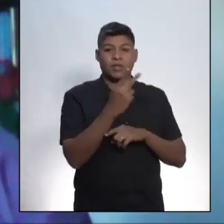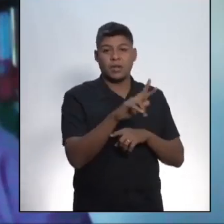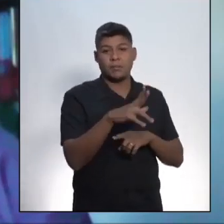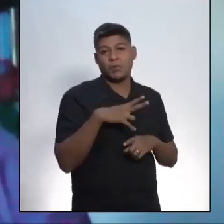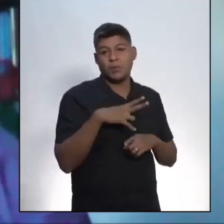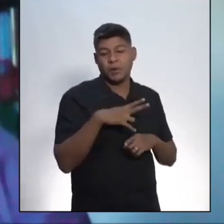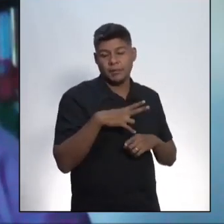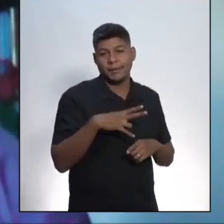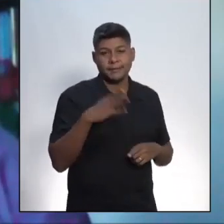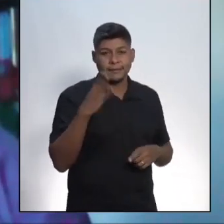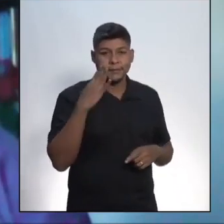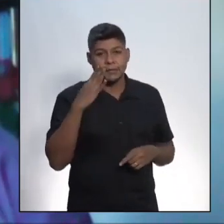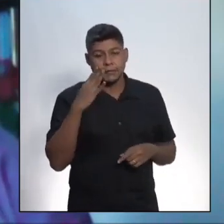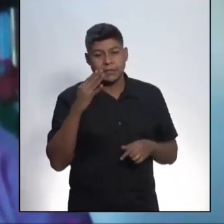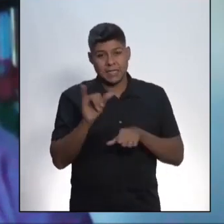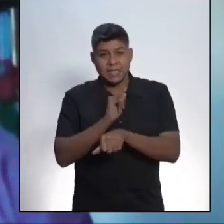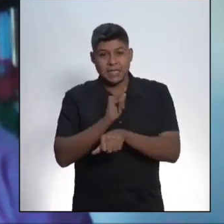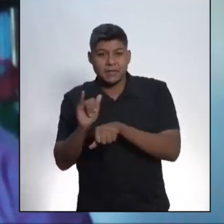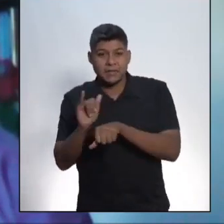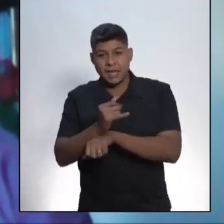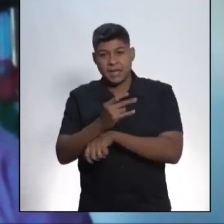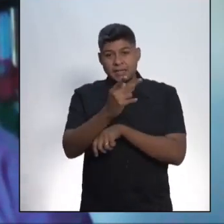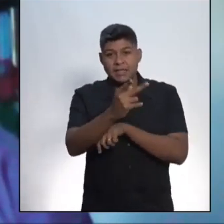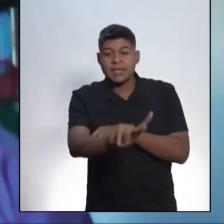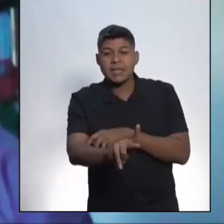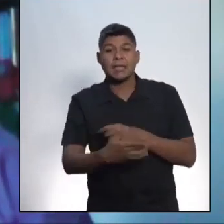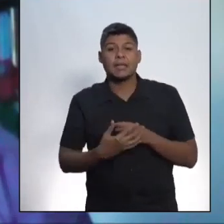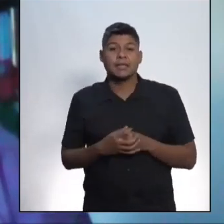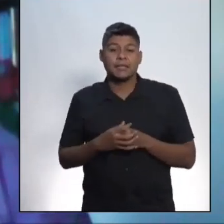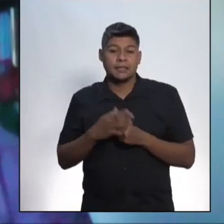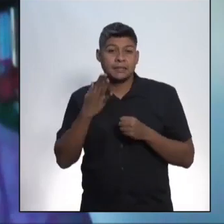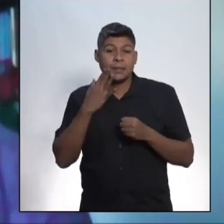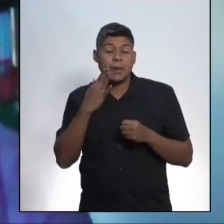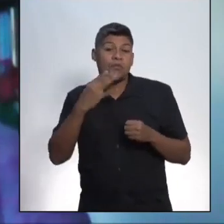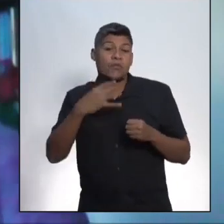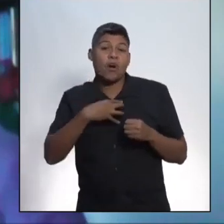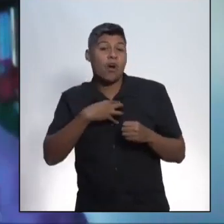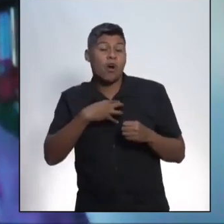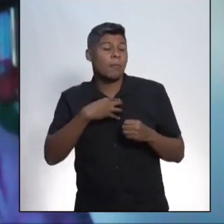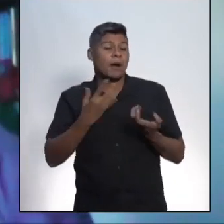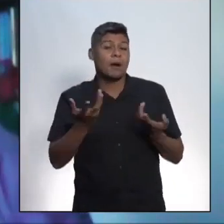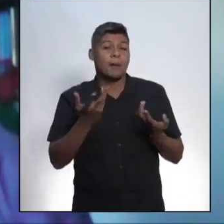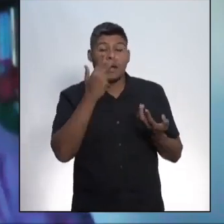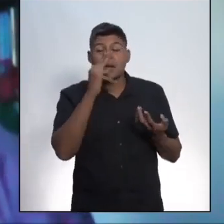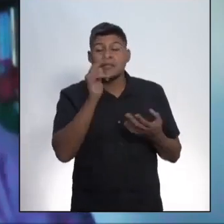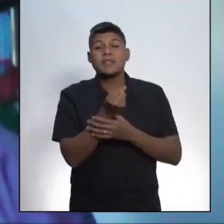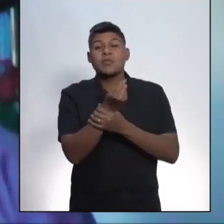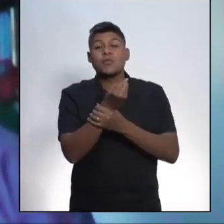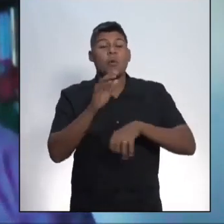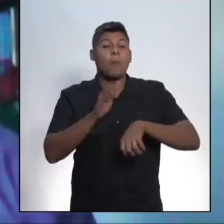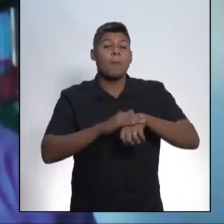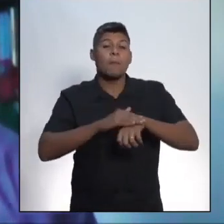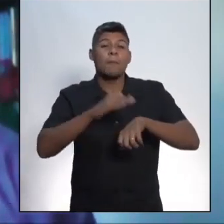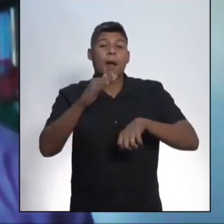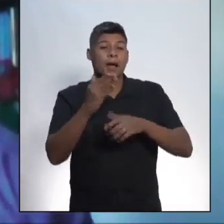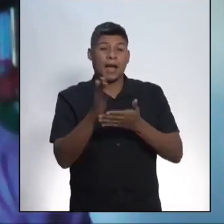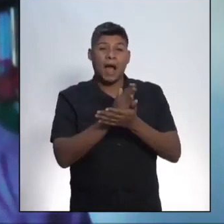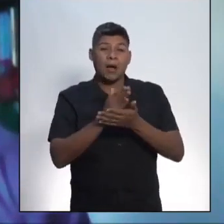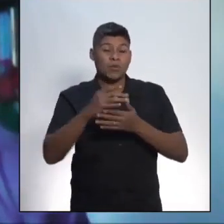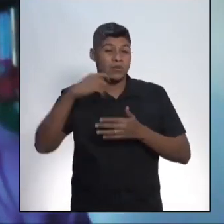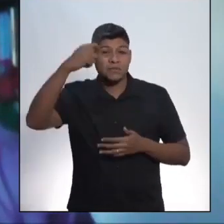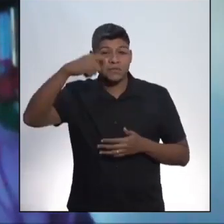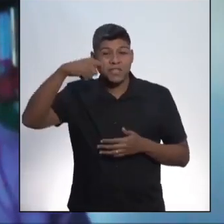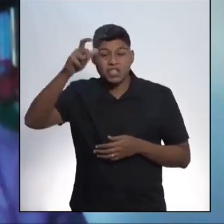com a sua criatividade, com a forma que se sente mais seguro, alguns gravando